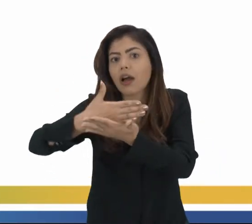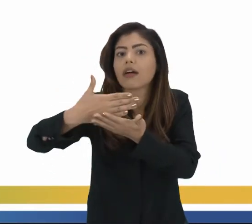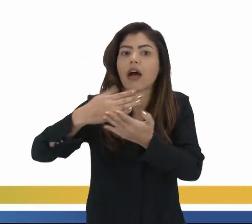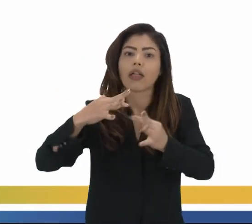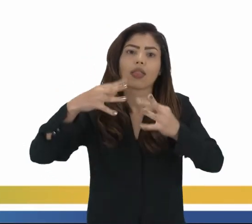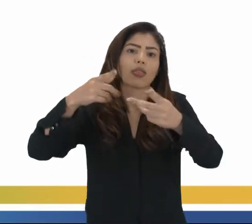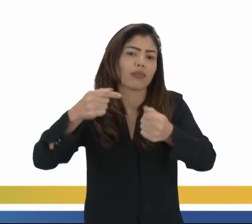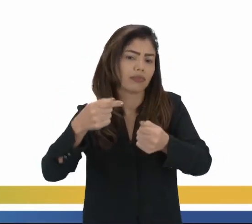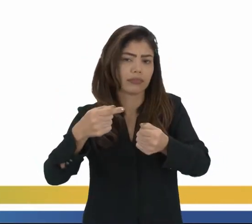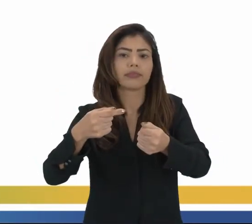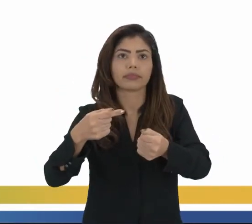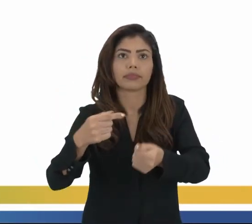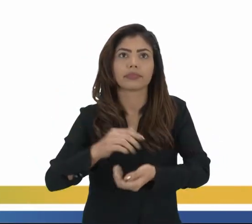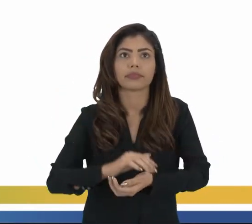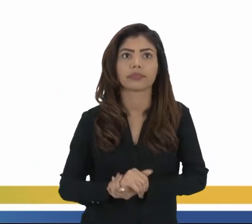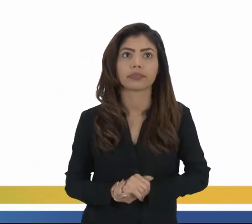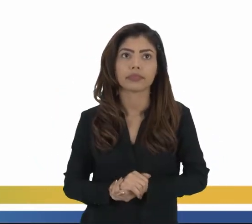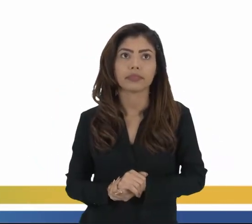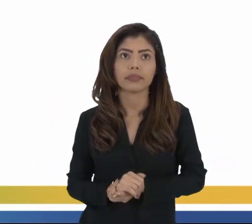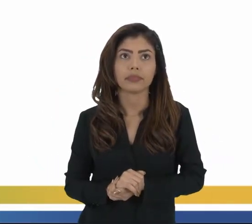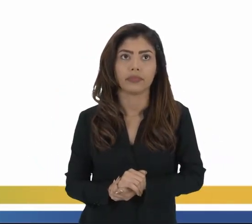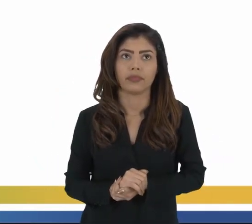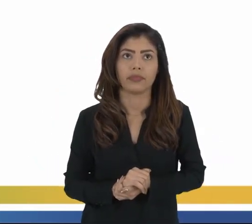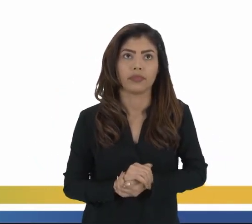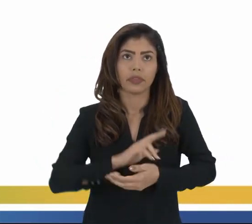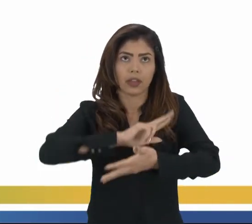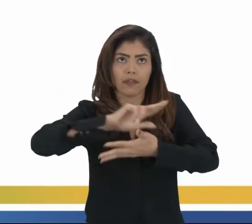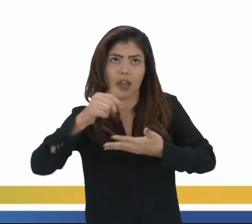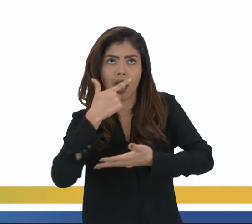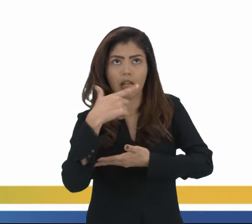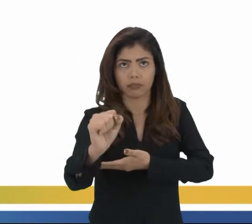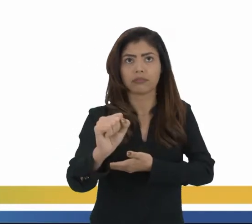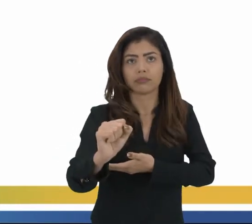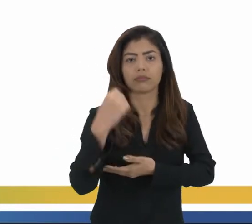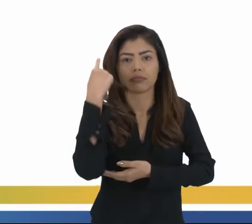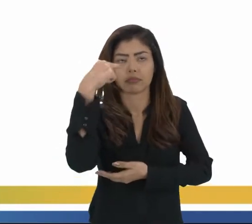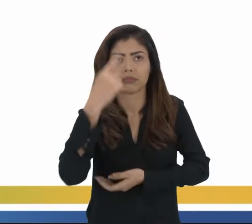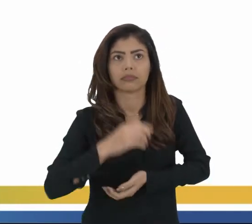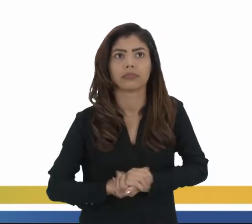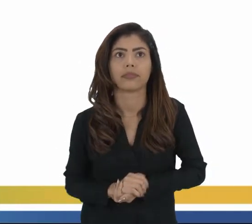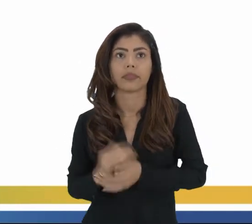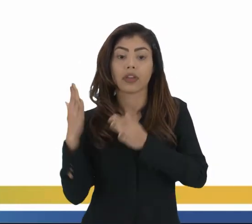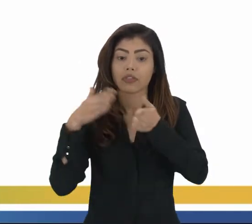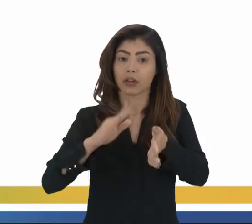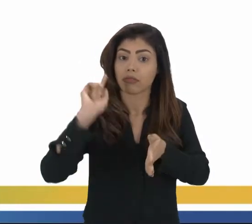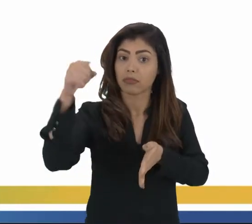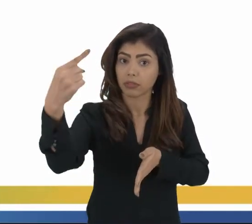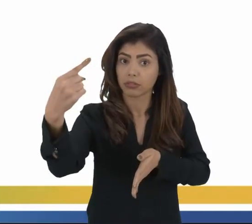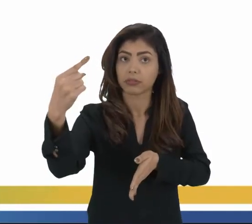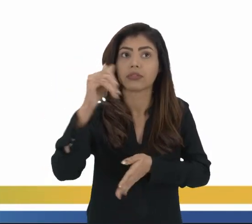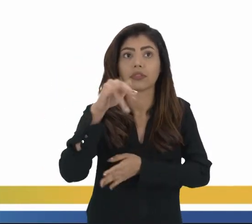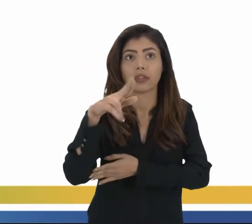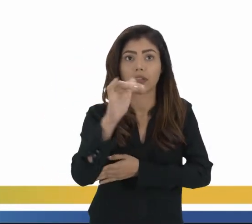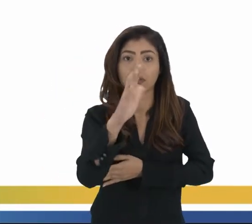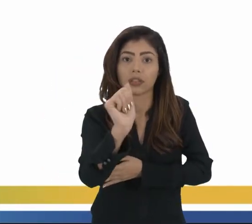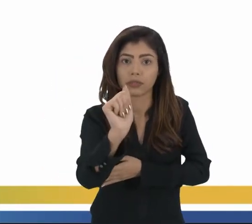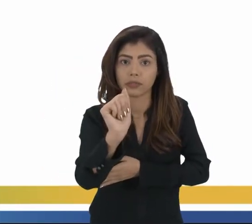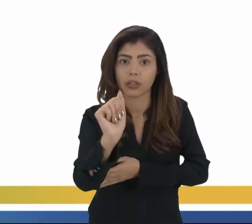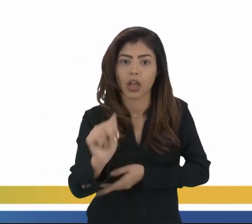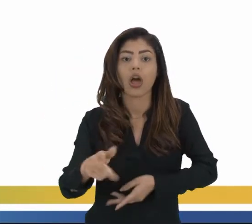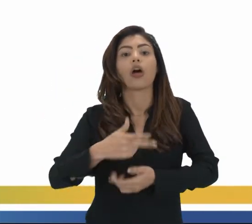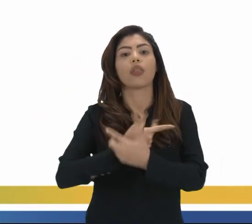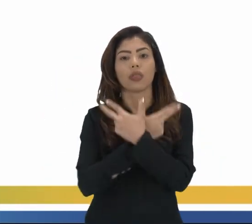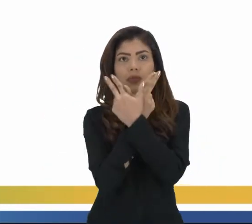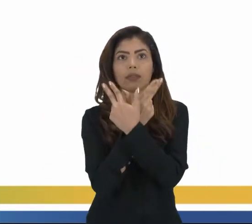inserção da variante andaluza dentro da língua espanhola. Chegaram lá nos Incas, no